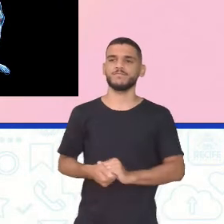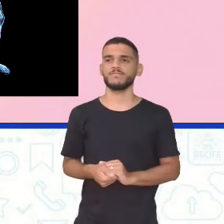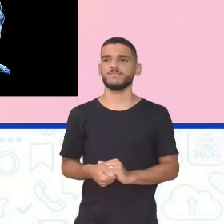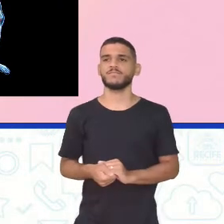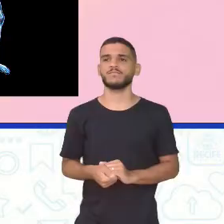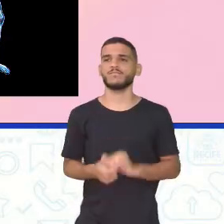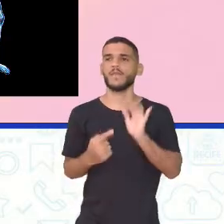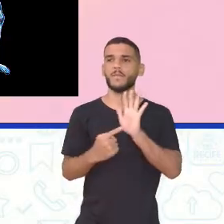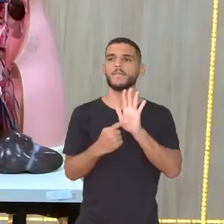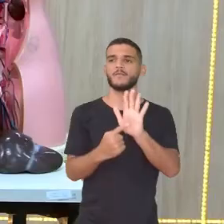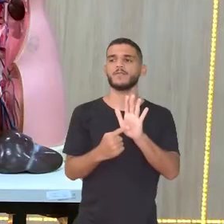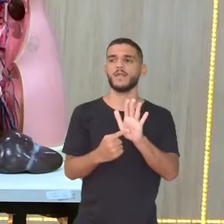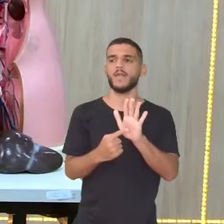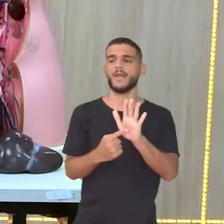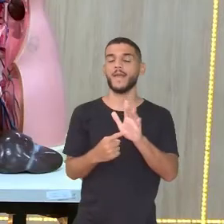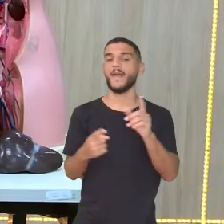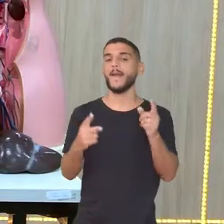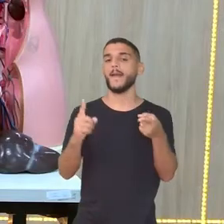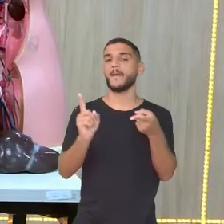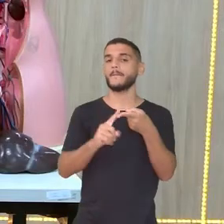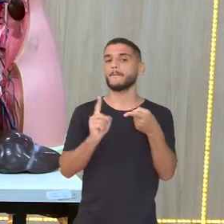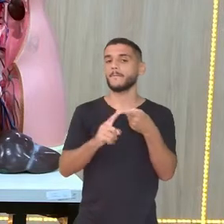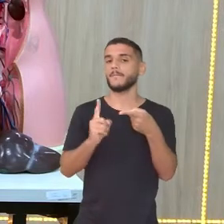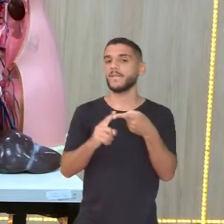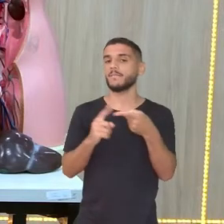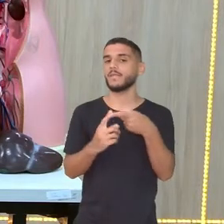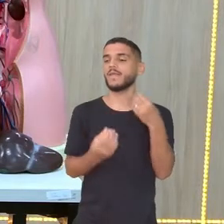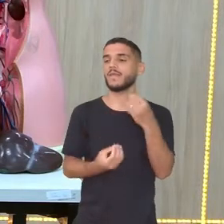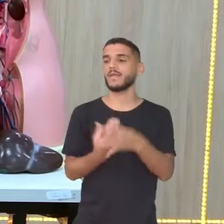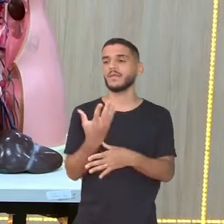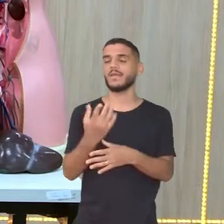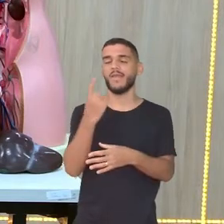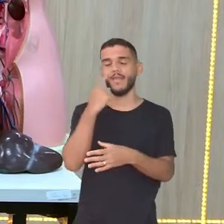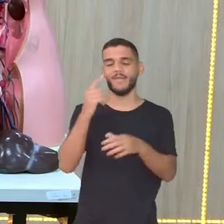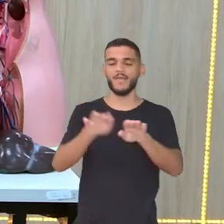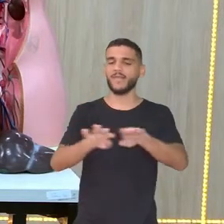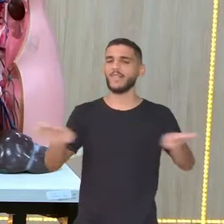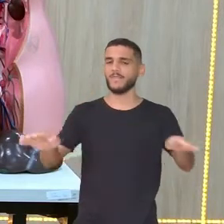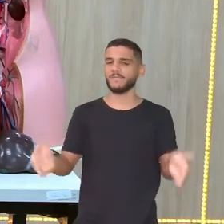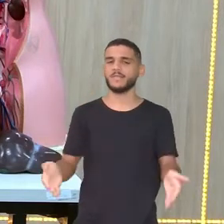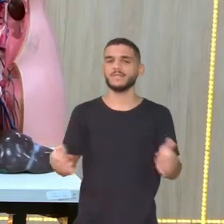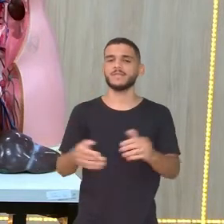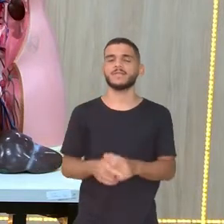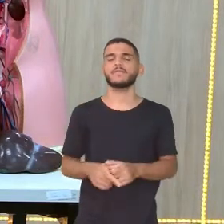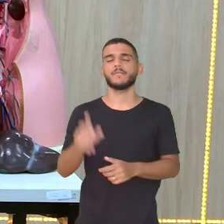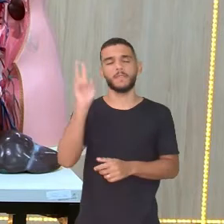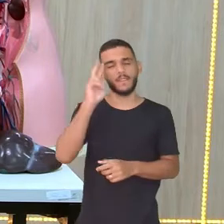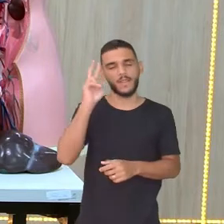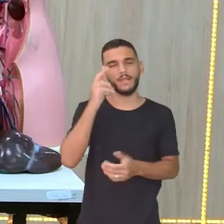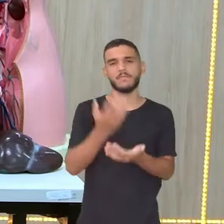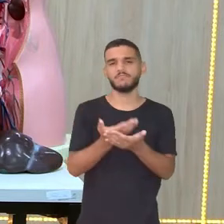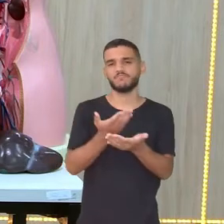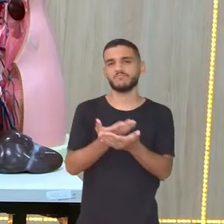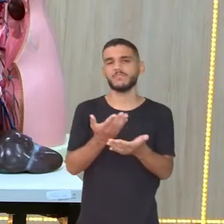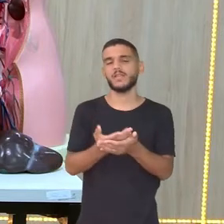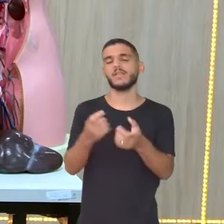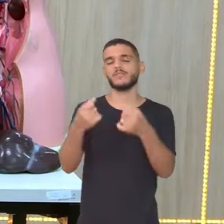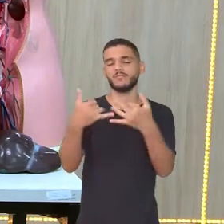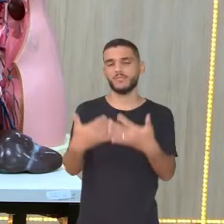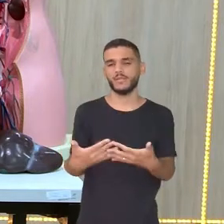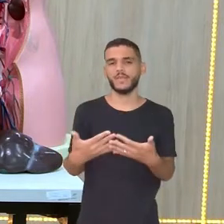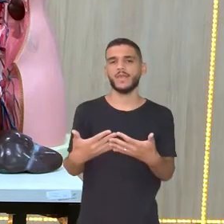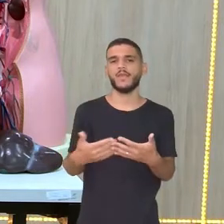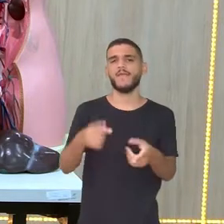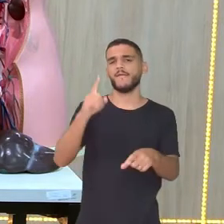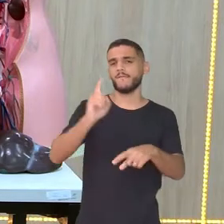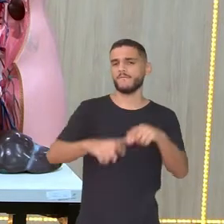primeira construção que eu fiz. Lembra que na aula passada eu disse a vocês que com materiais diversos, reaproveitar. Era interessante